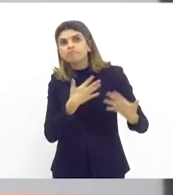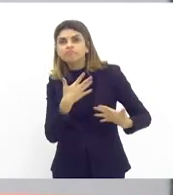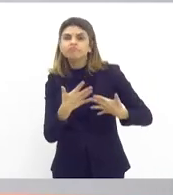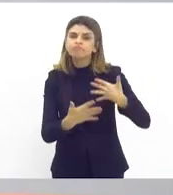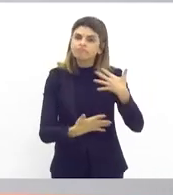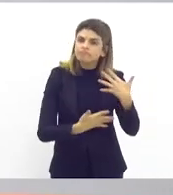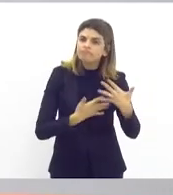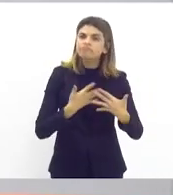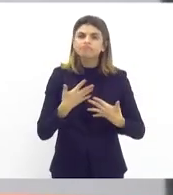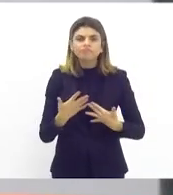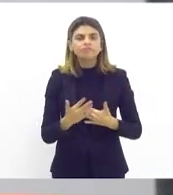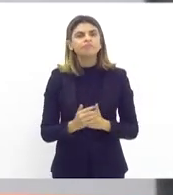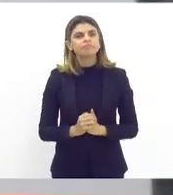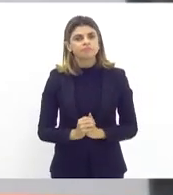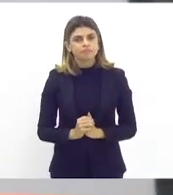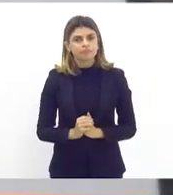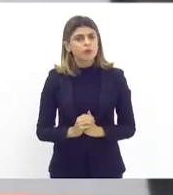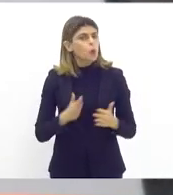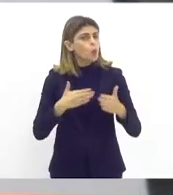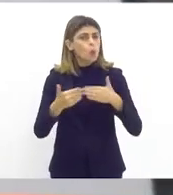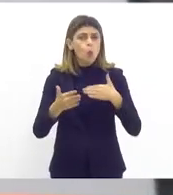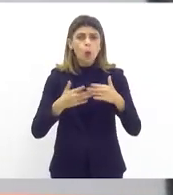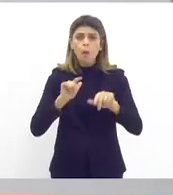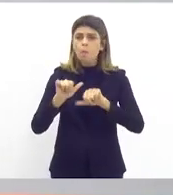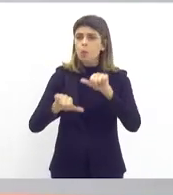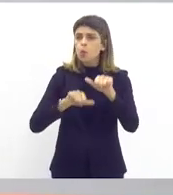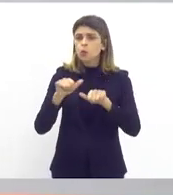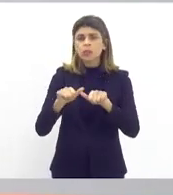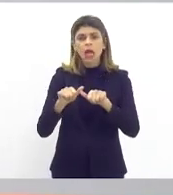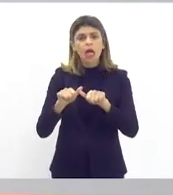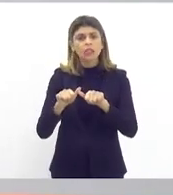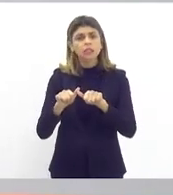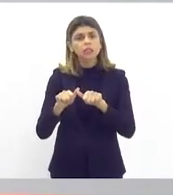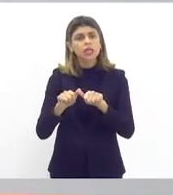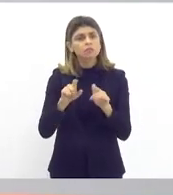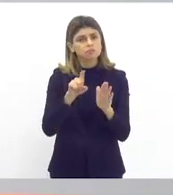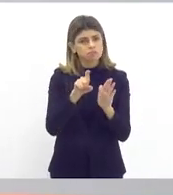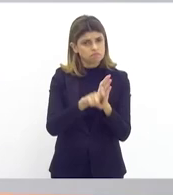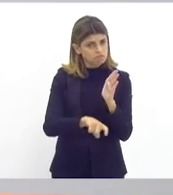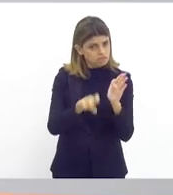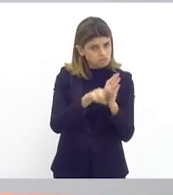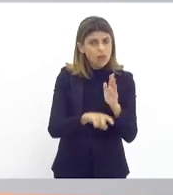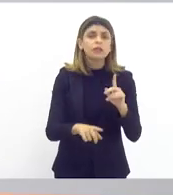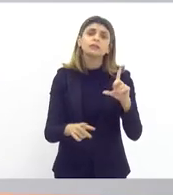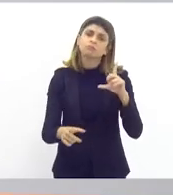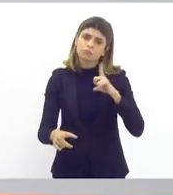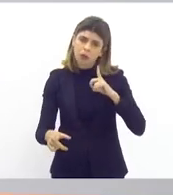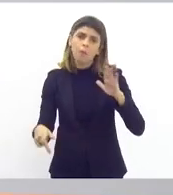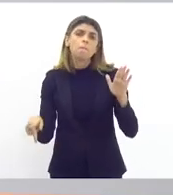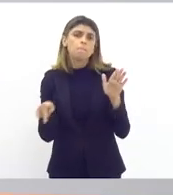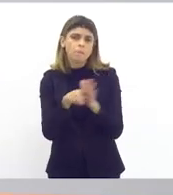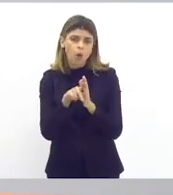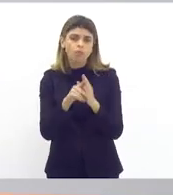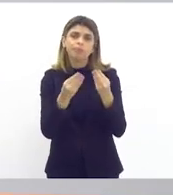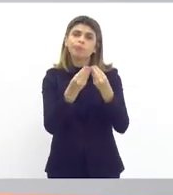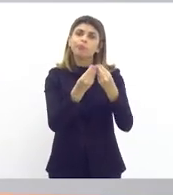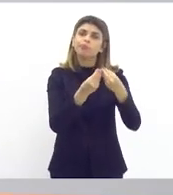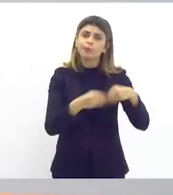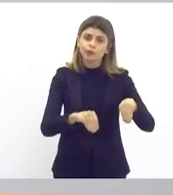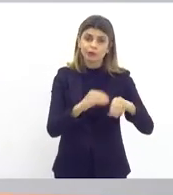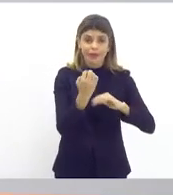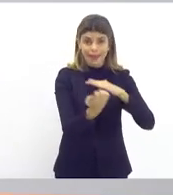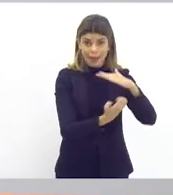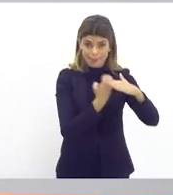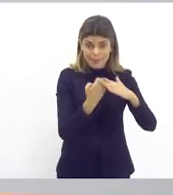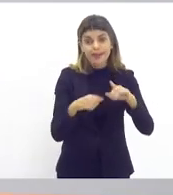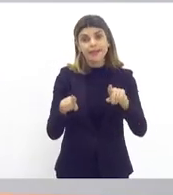vê qualquer mudança tributária, ela afeta muito as empresas e afeta a sociedade. Ninguém quer